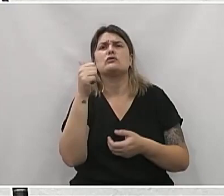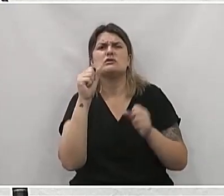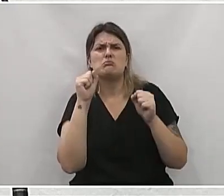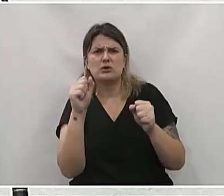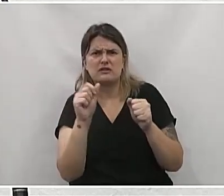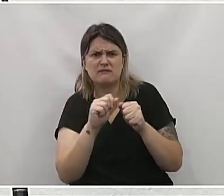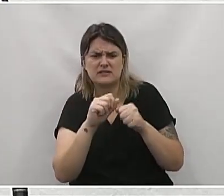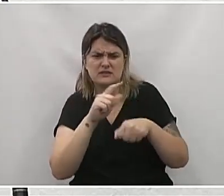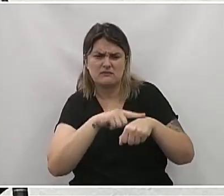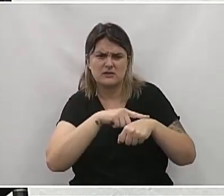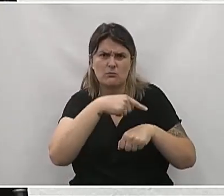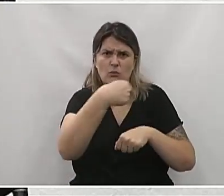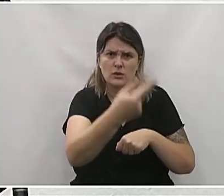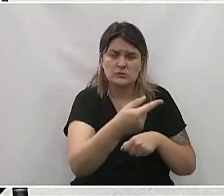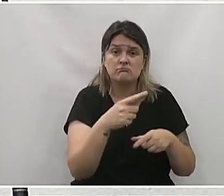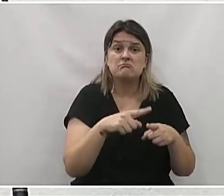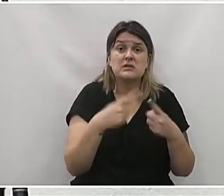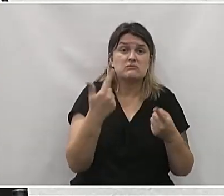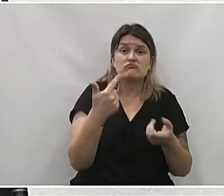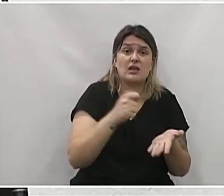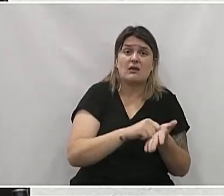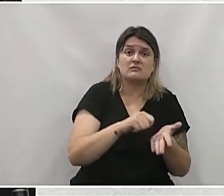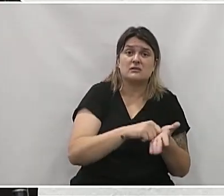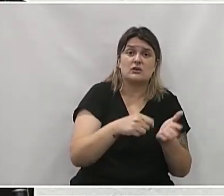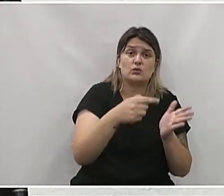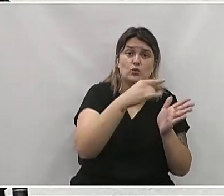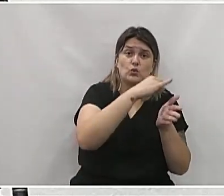ter feito uma extraordinária e votado, mas sem assinatura.